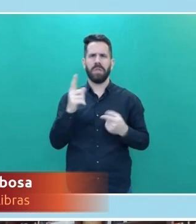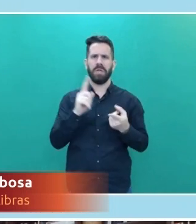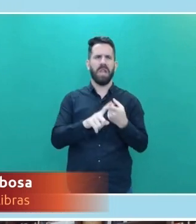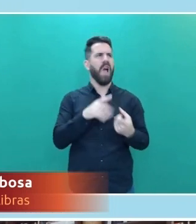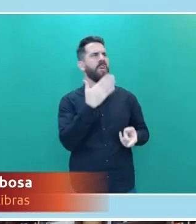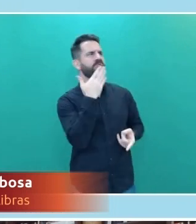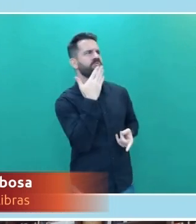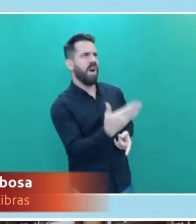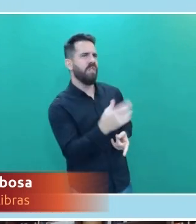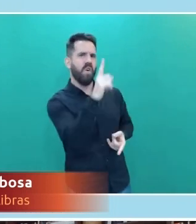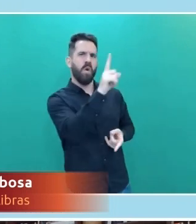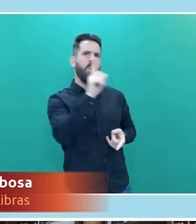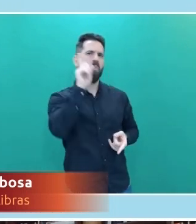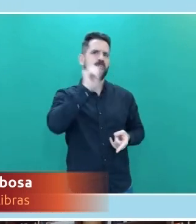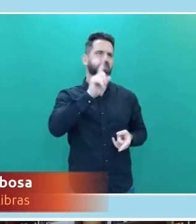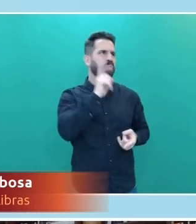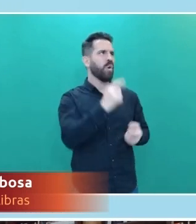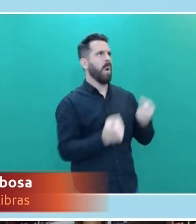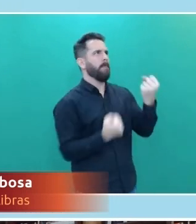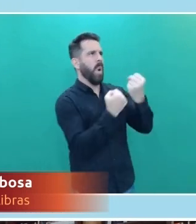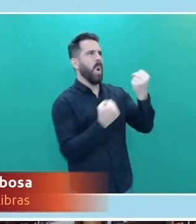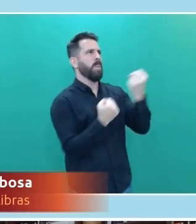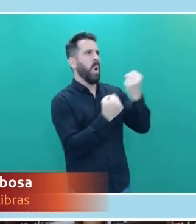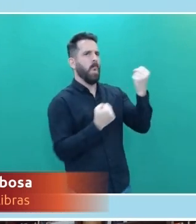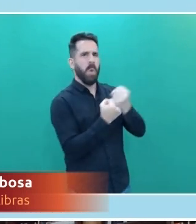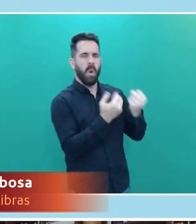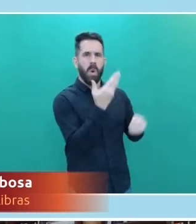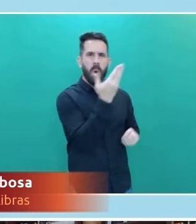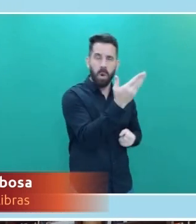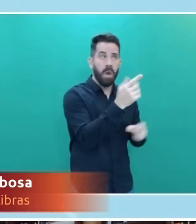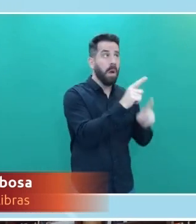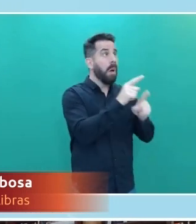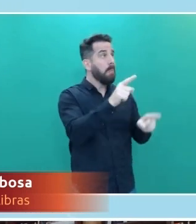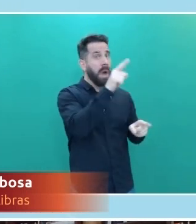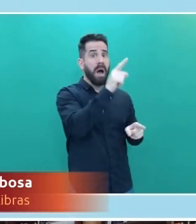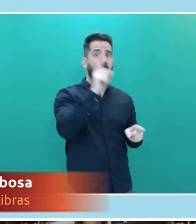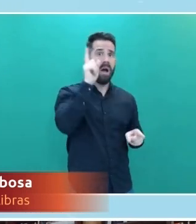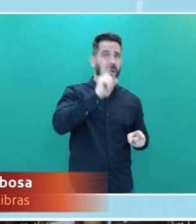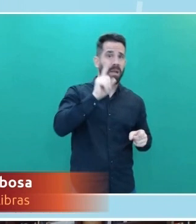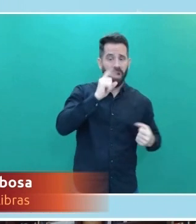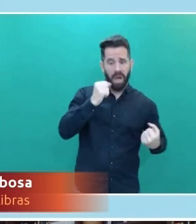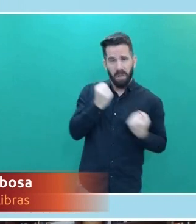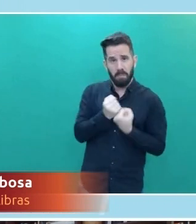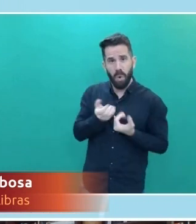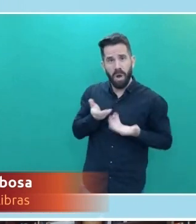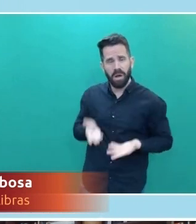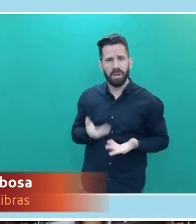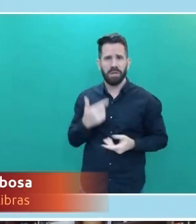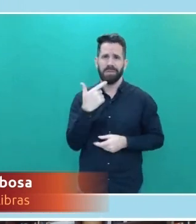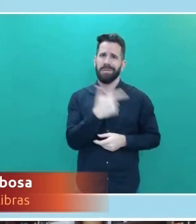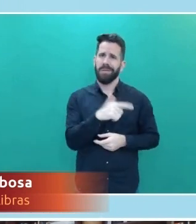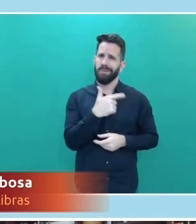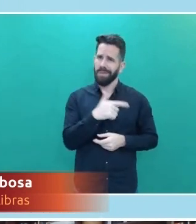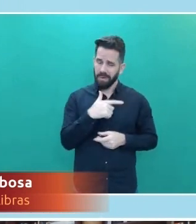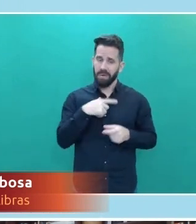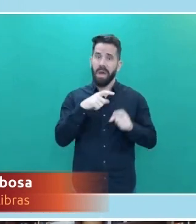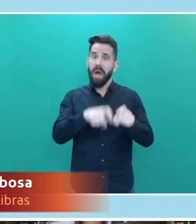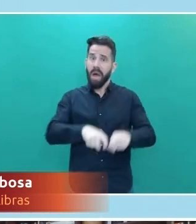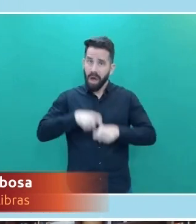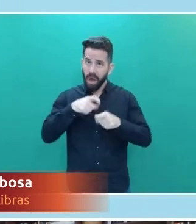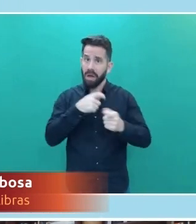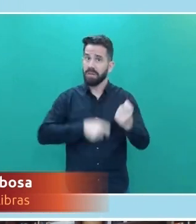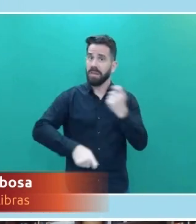tinha assento em nenhum interesse nacional brasileiro, inclusive do agronegócio, que era a base de apoio